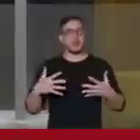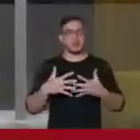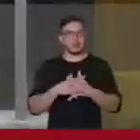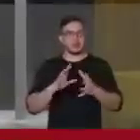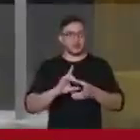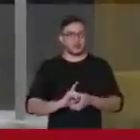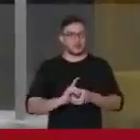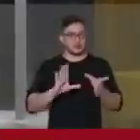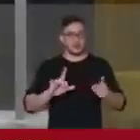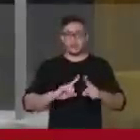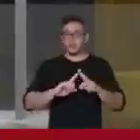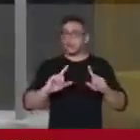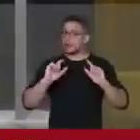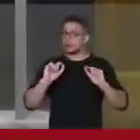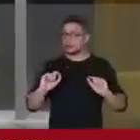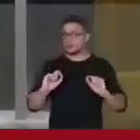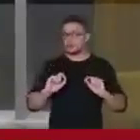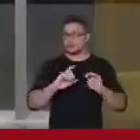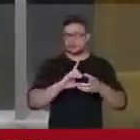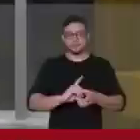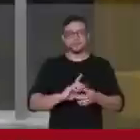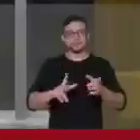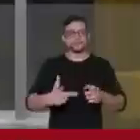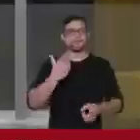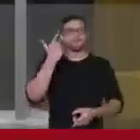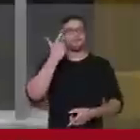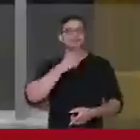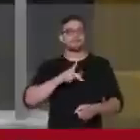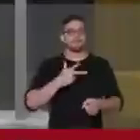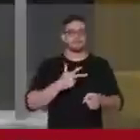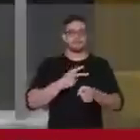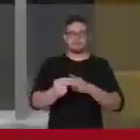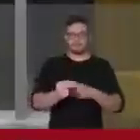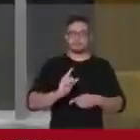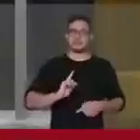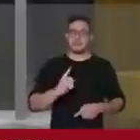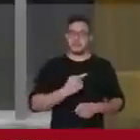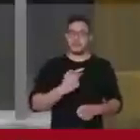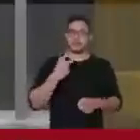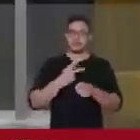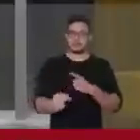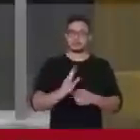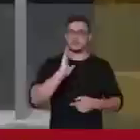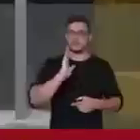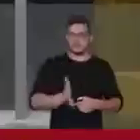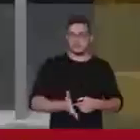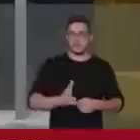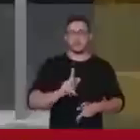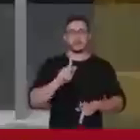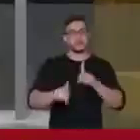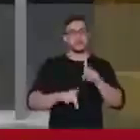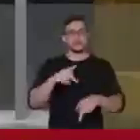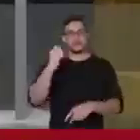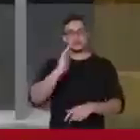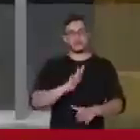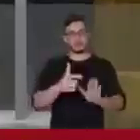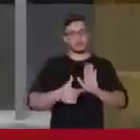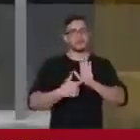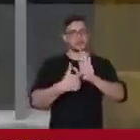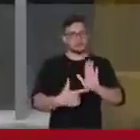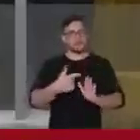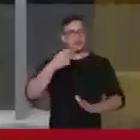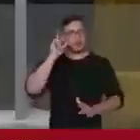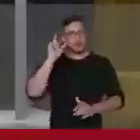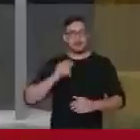e nós venceremos de novo o povo brasileiro e disse ontem isso muito bem tanto o presidente